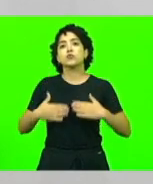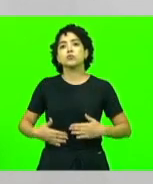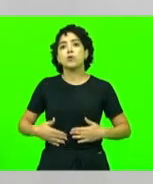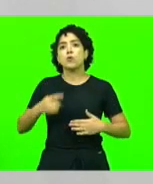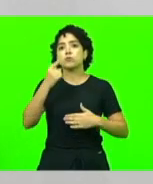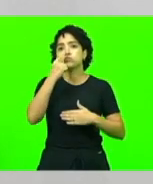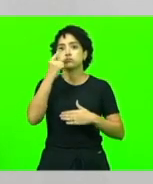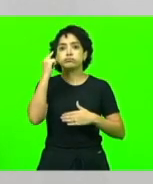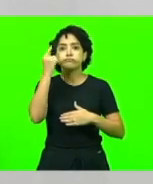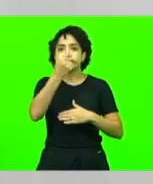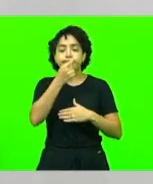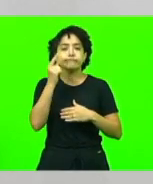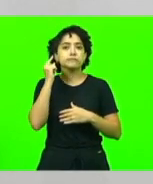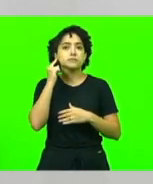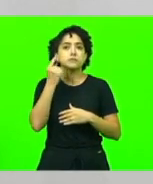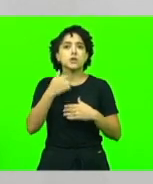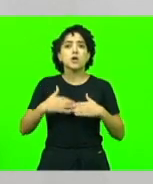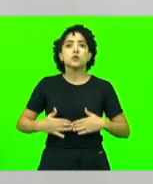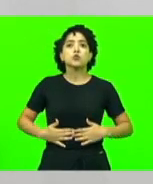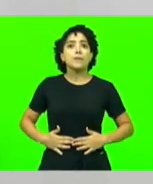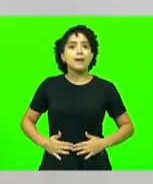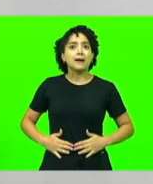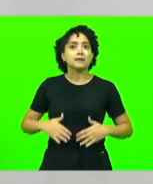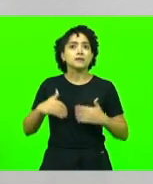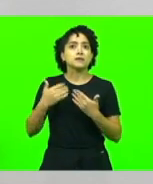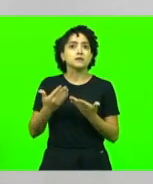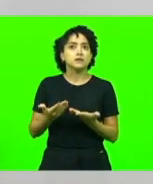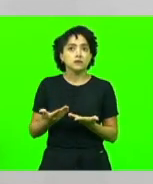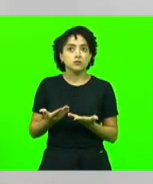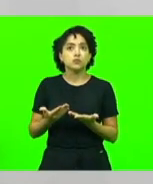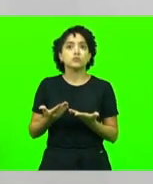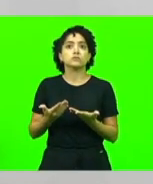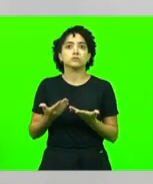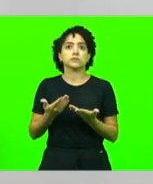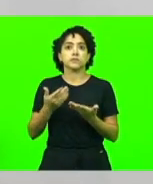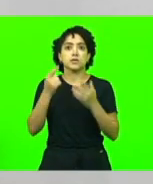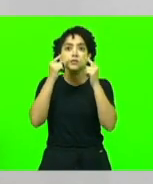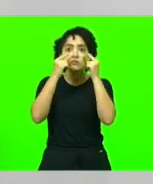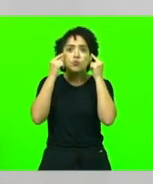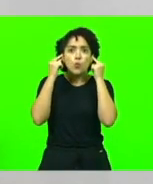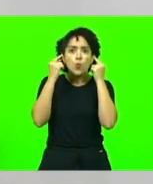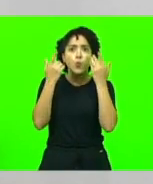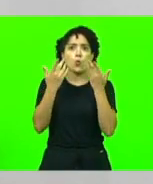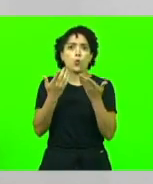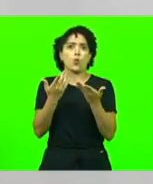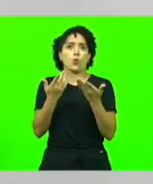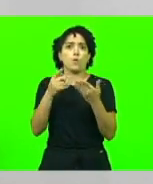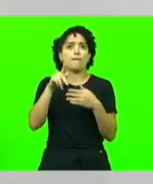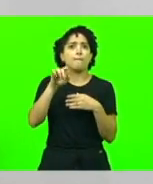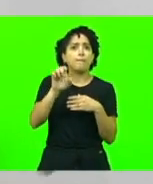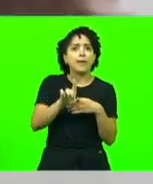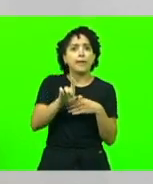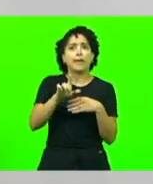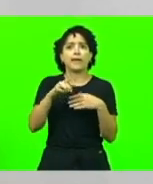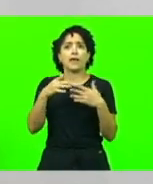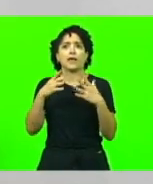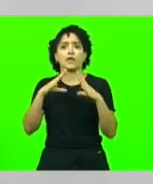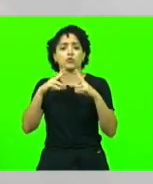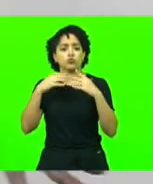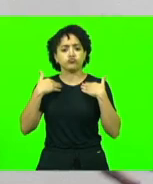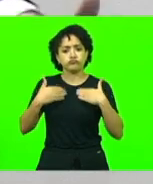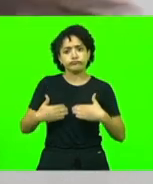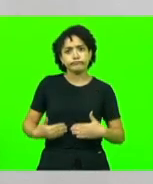tua orelha, tua barriga, tuas rugas, teu pé, teu joelho,